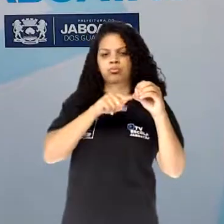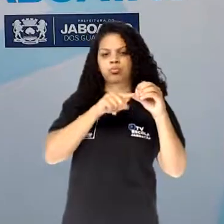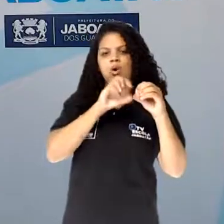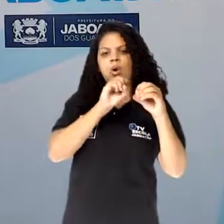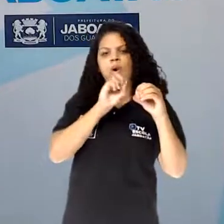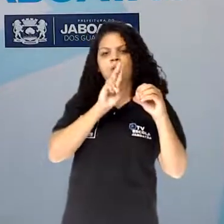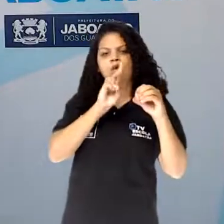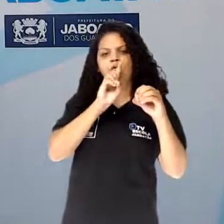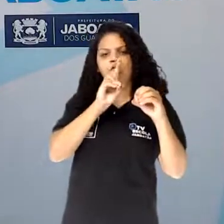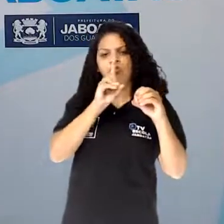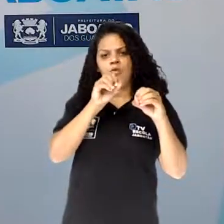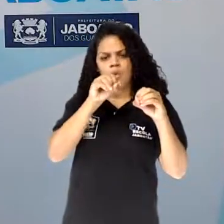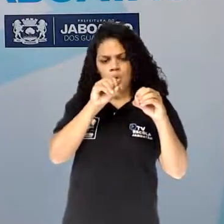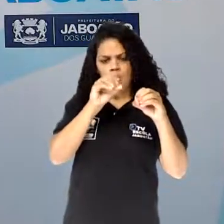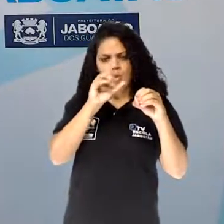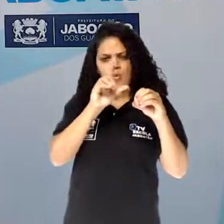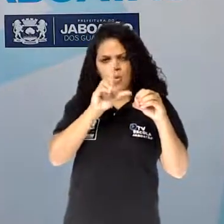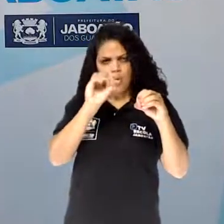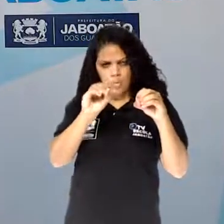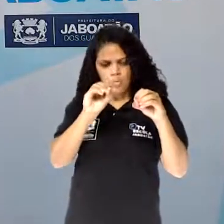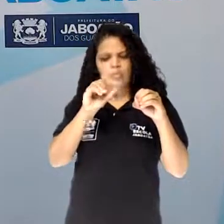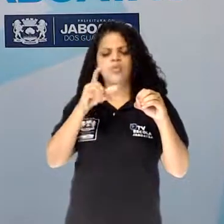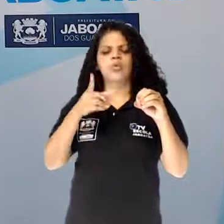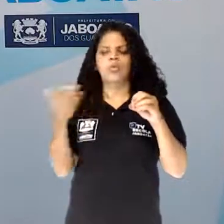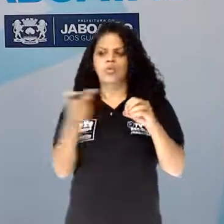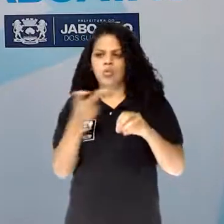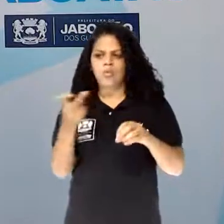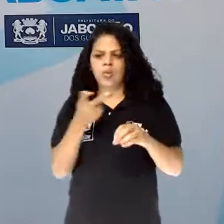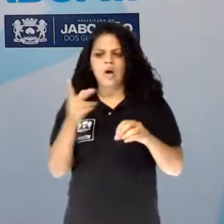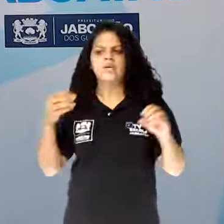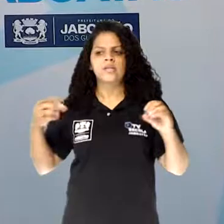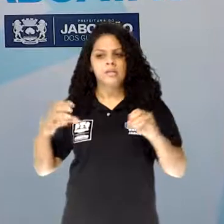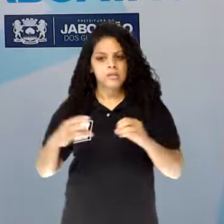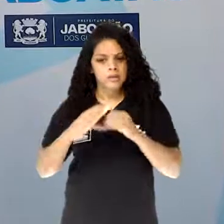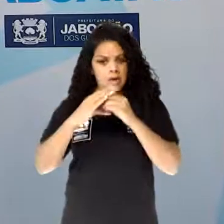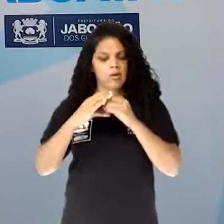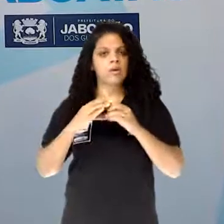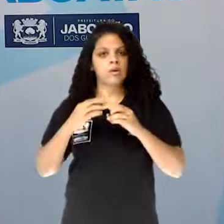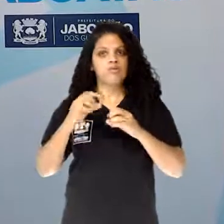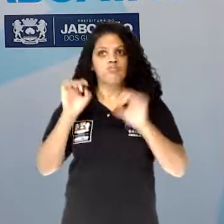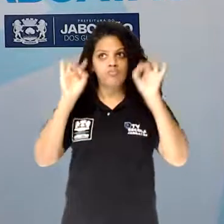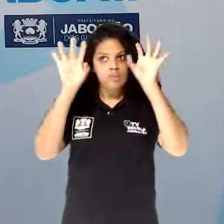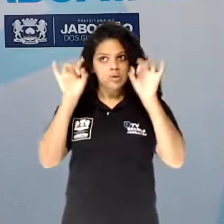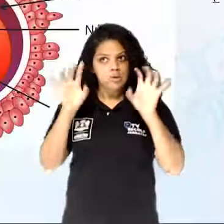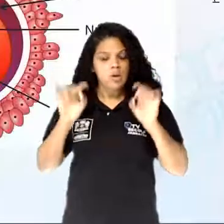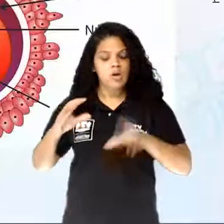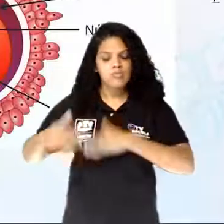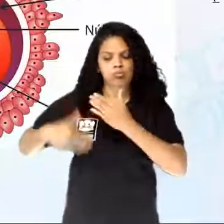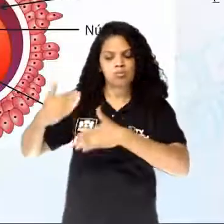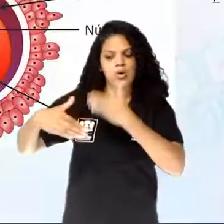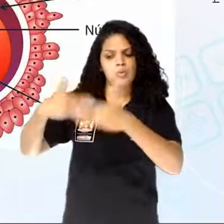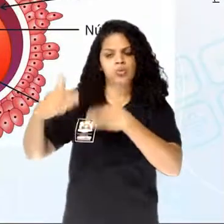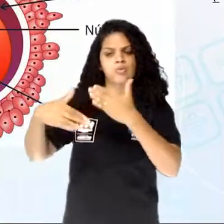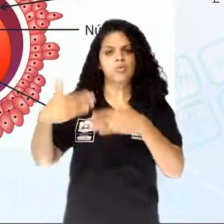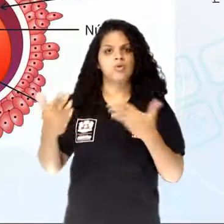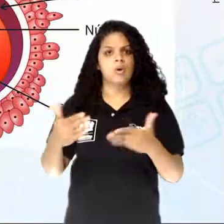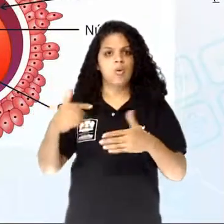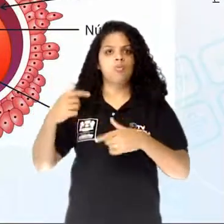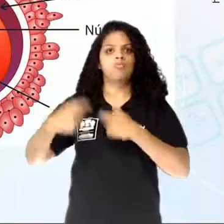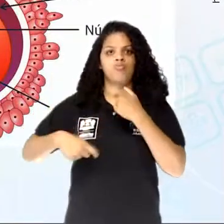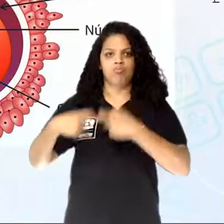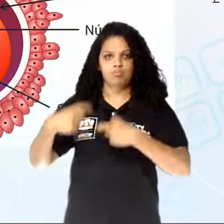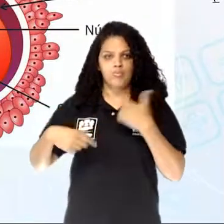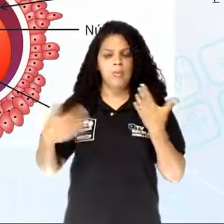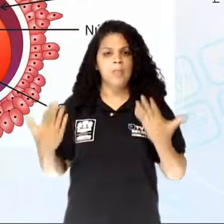duas células, tá, que são células especiais para a reprodução. No espermatozoide, tá, a gente tem algumas